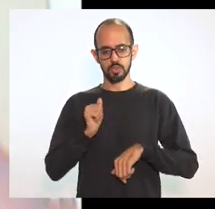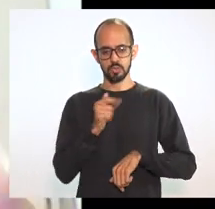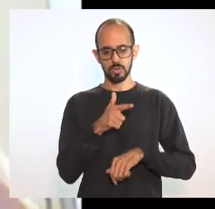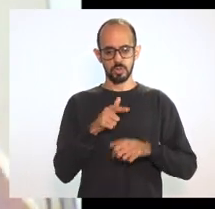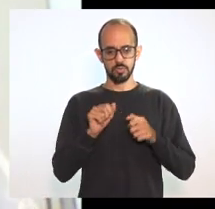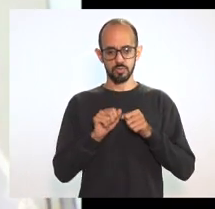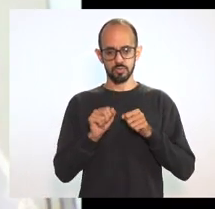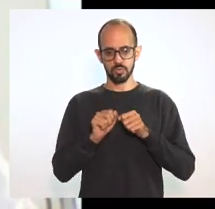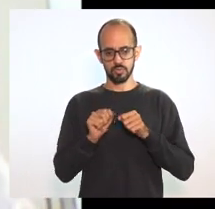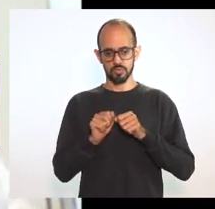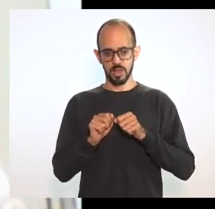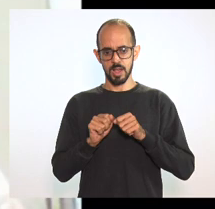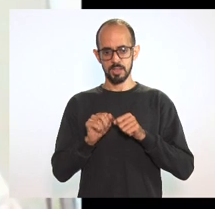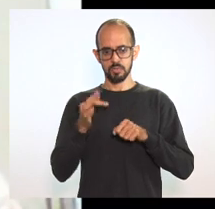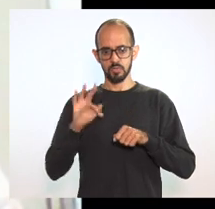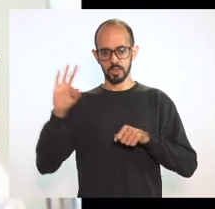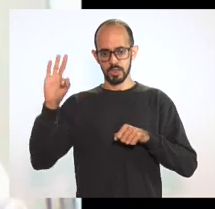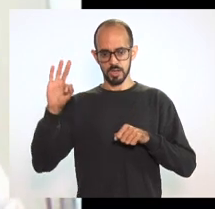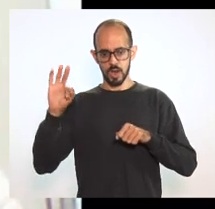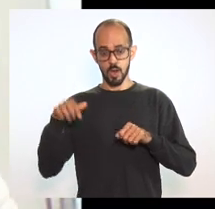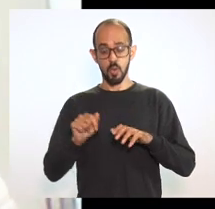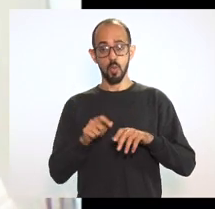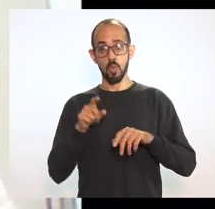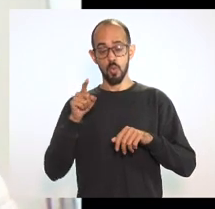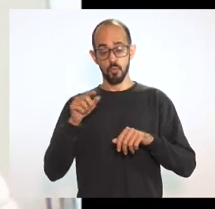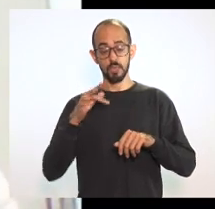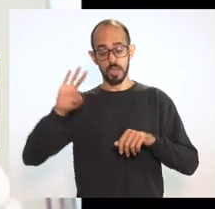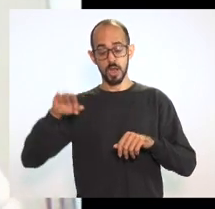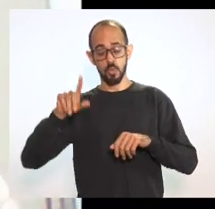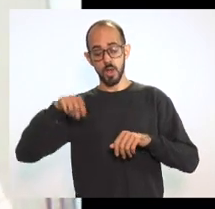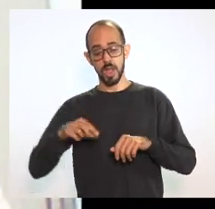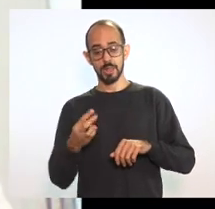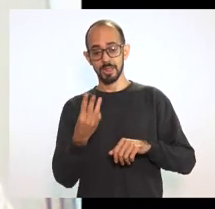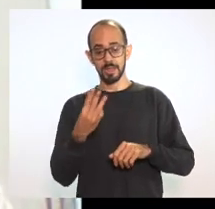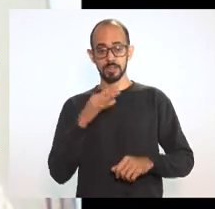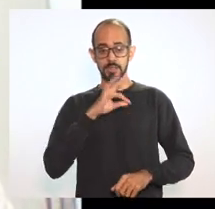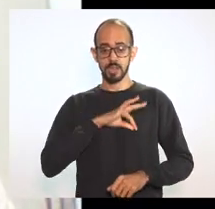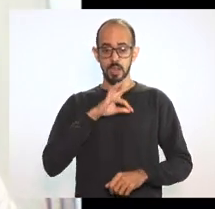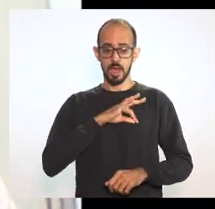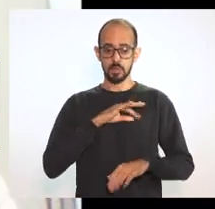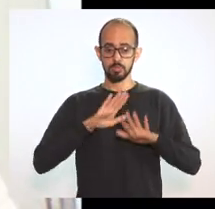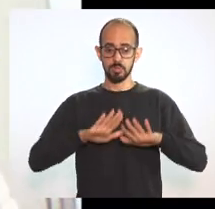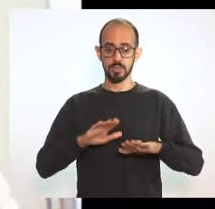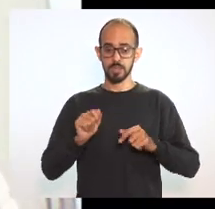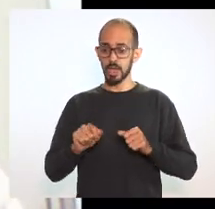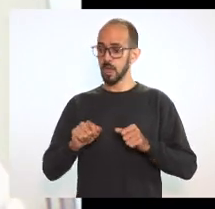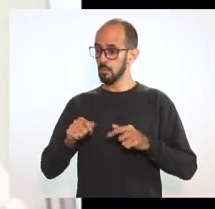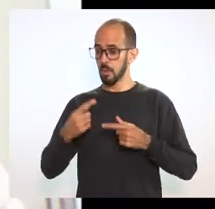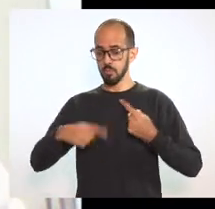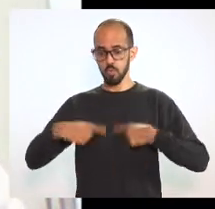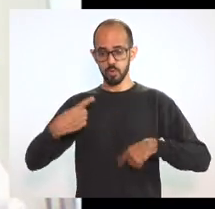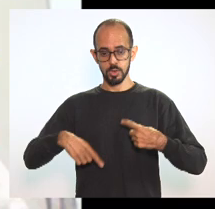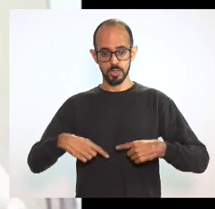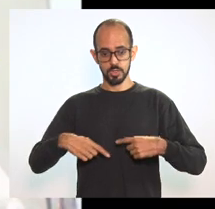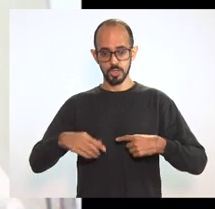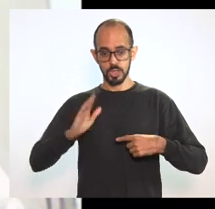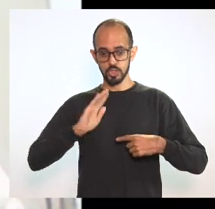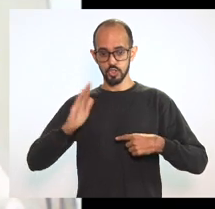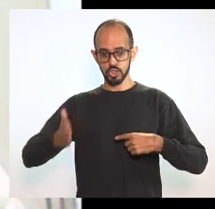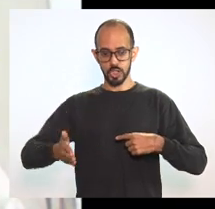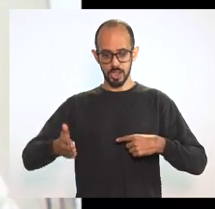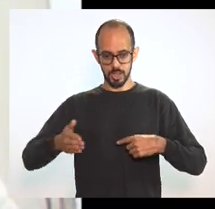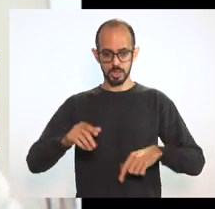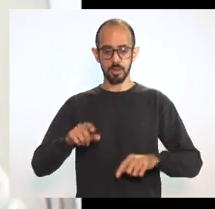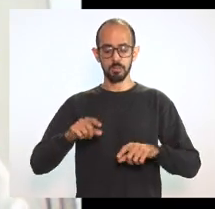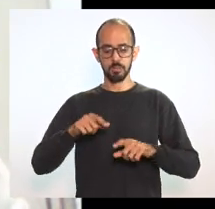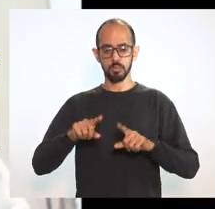se limita em 3 salários mínimos, mas essa é uma política voltada diretamente para os servidores, então tem razoabilidade de um corte um pouco